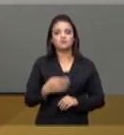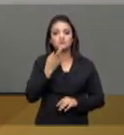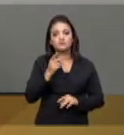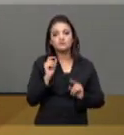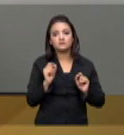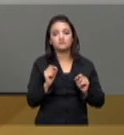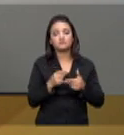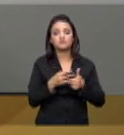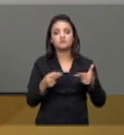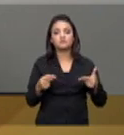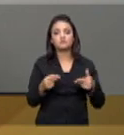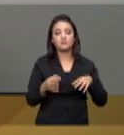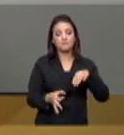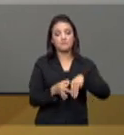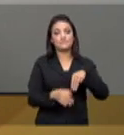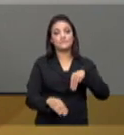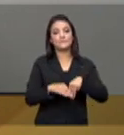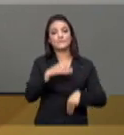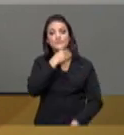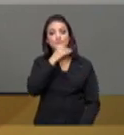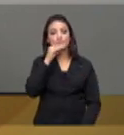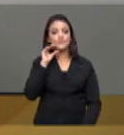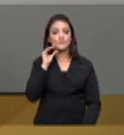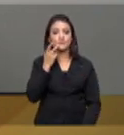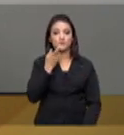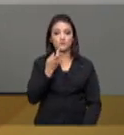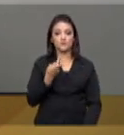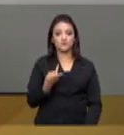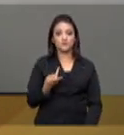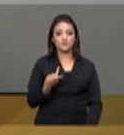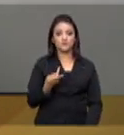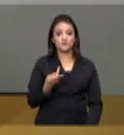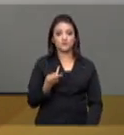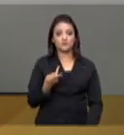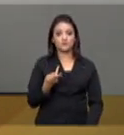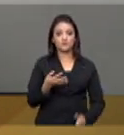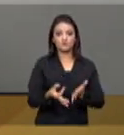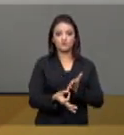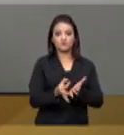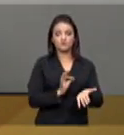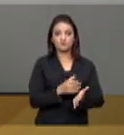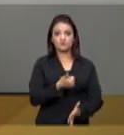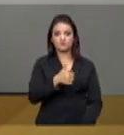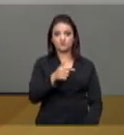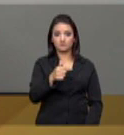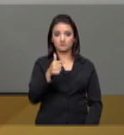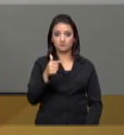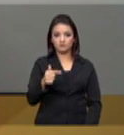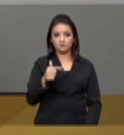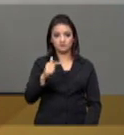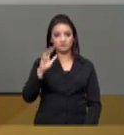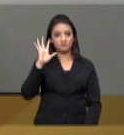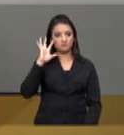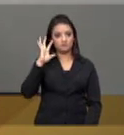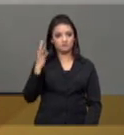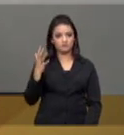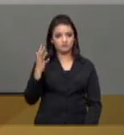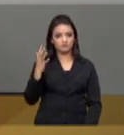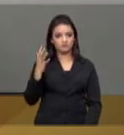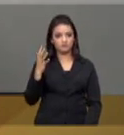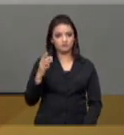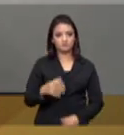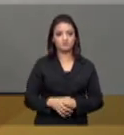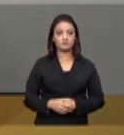pelo ministro Celso de Mello, na folha 177 do acórdão, quando ele